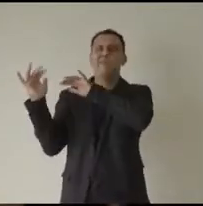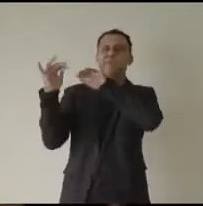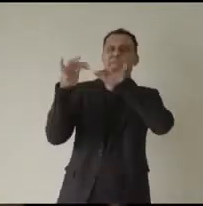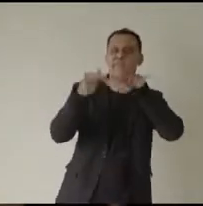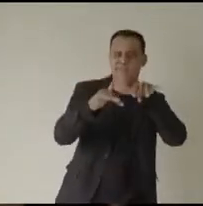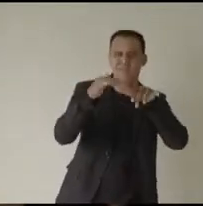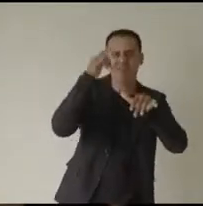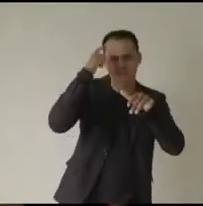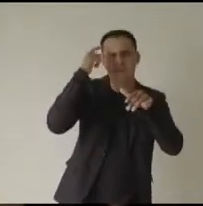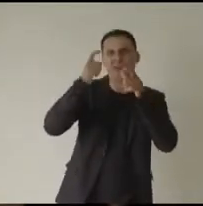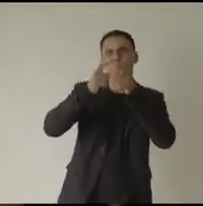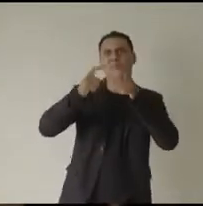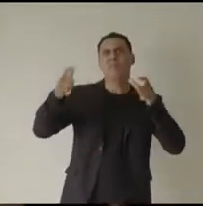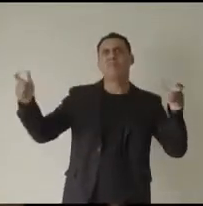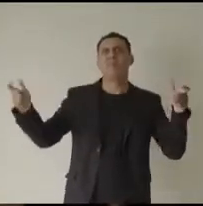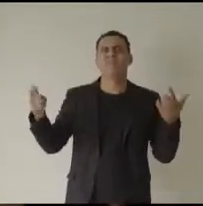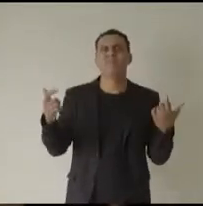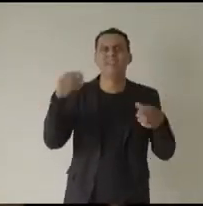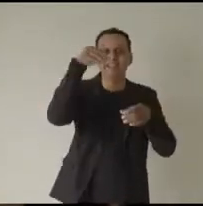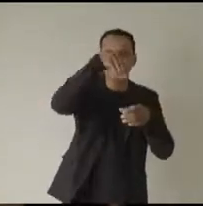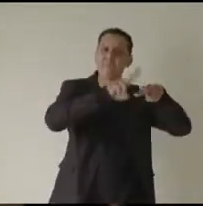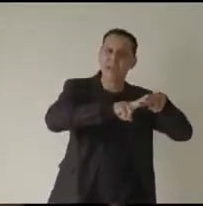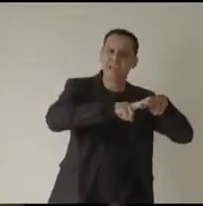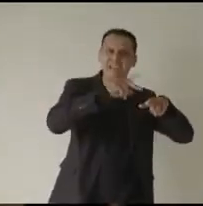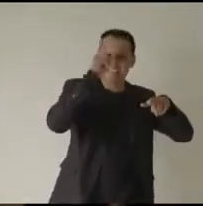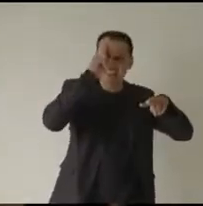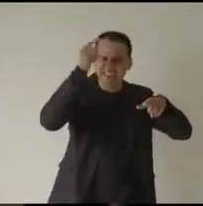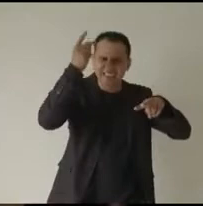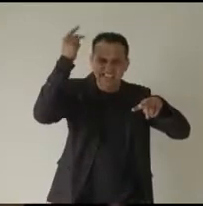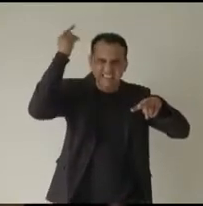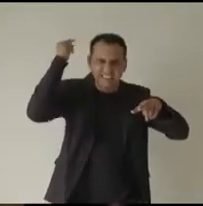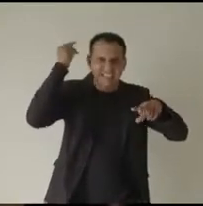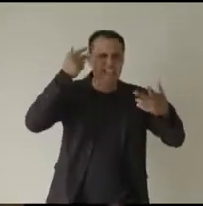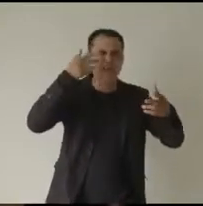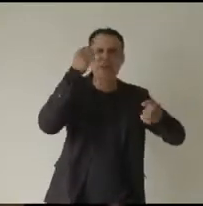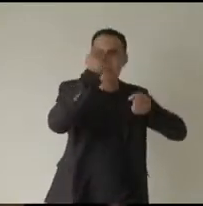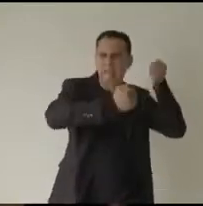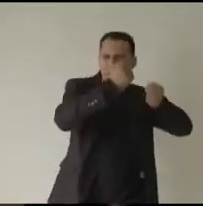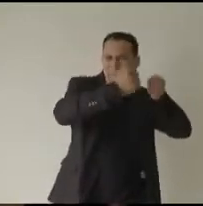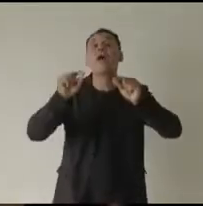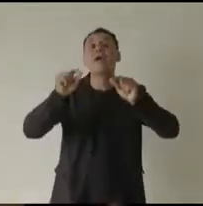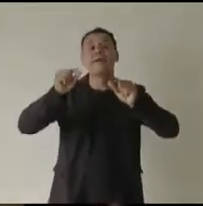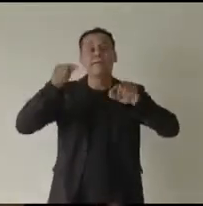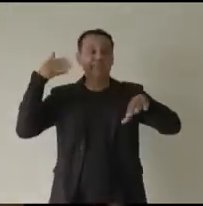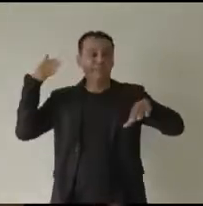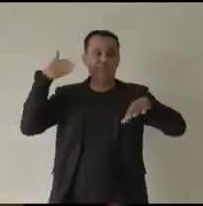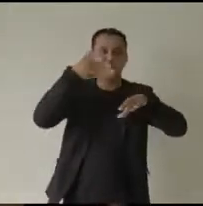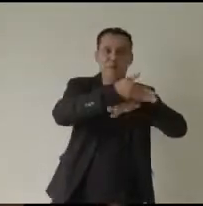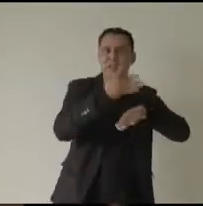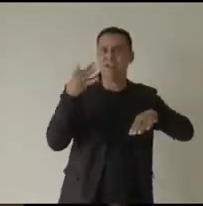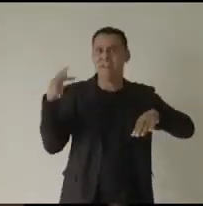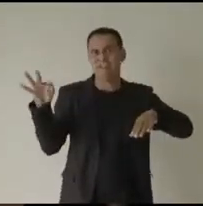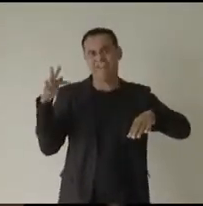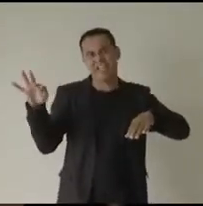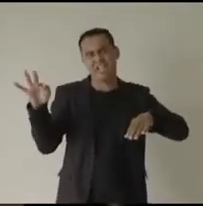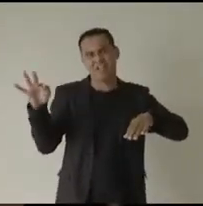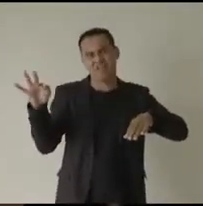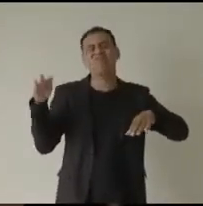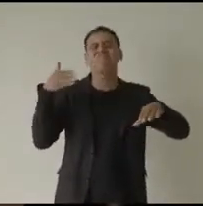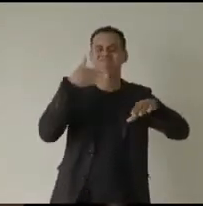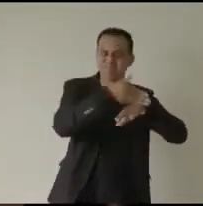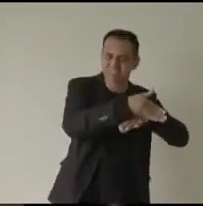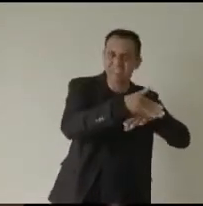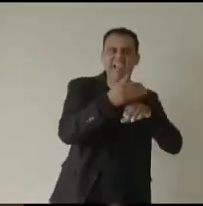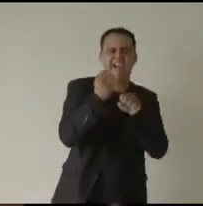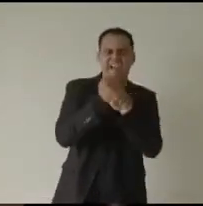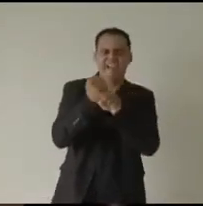foram controlados mediante intervenção federal, que se prolongou por quase 3 anos. Qual a política de seu eventual